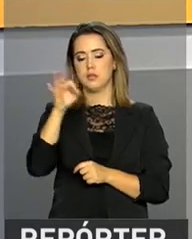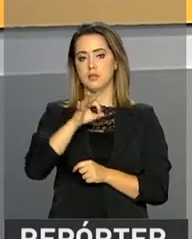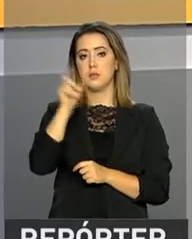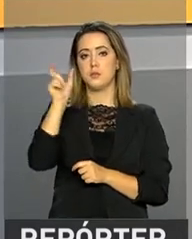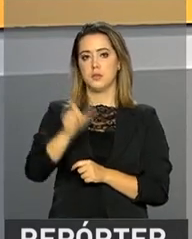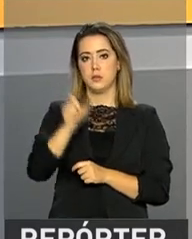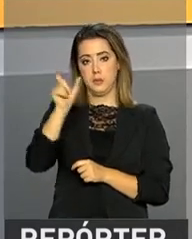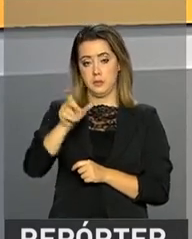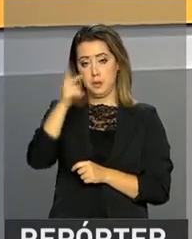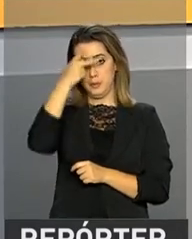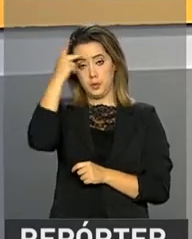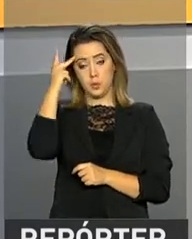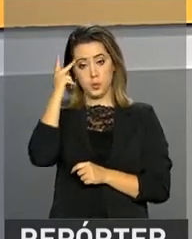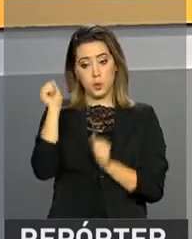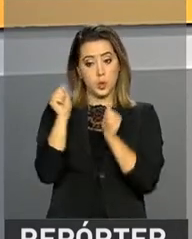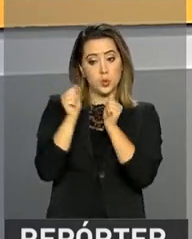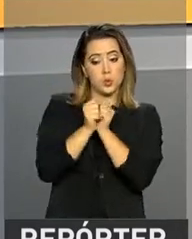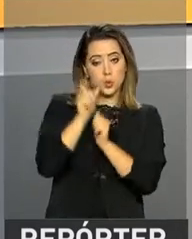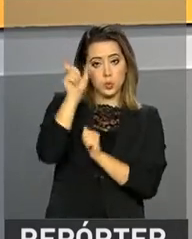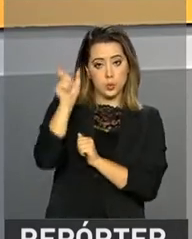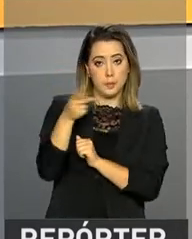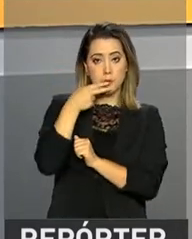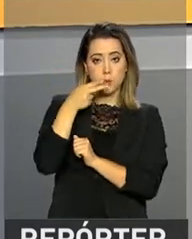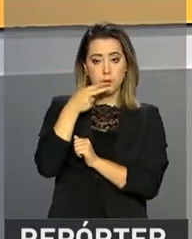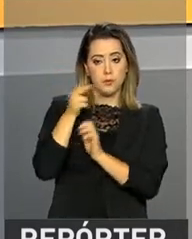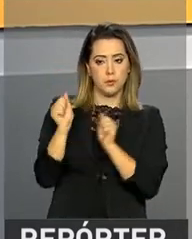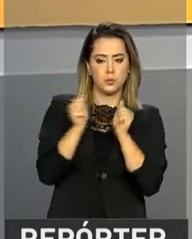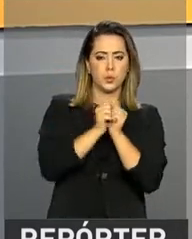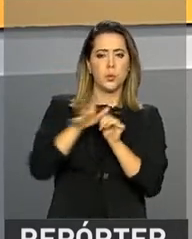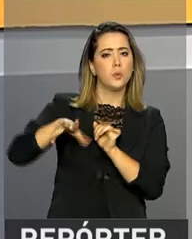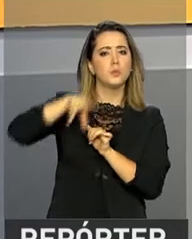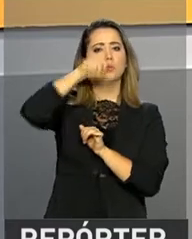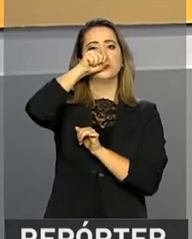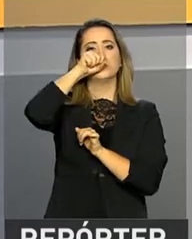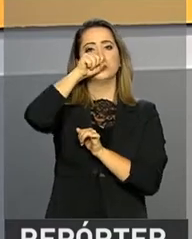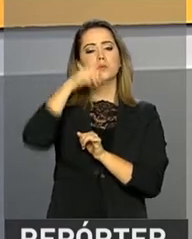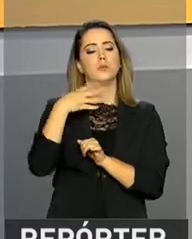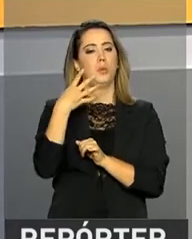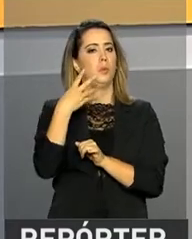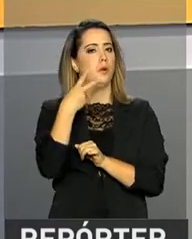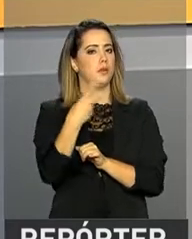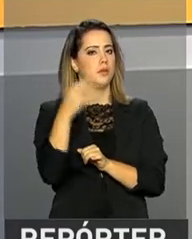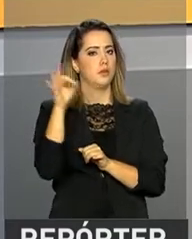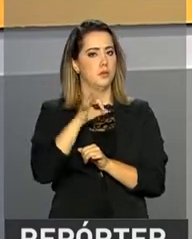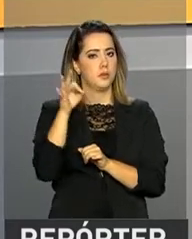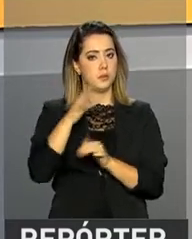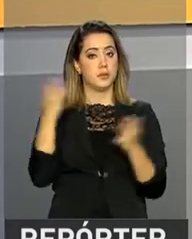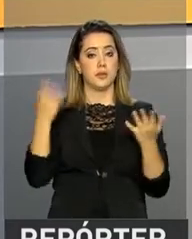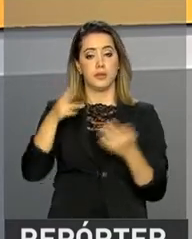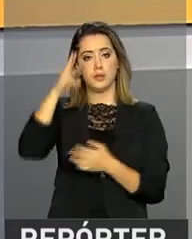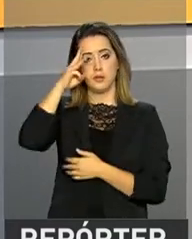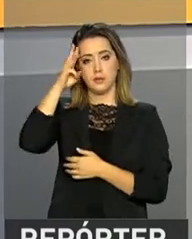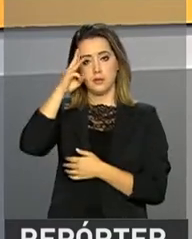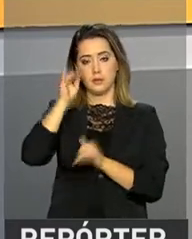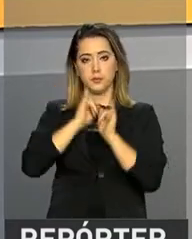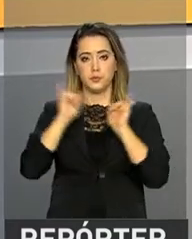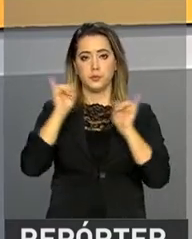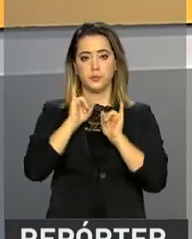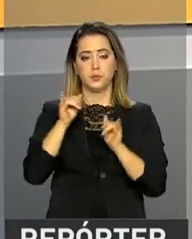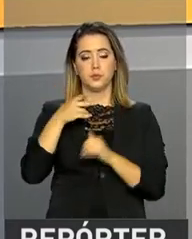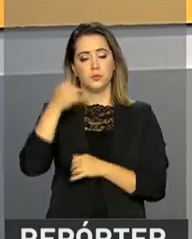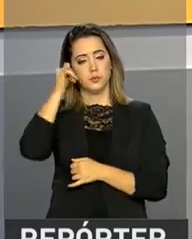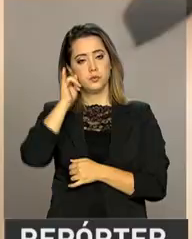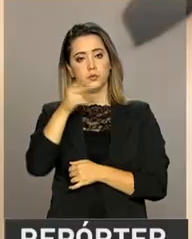fumantes passivos em 42%. Os dados foram divulgados nesta terça-feira, Dia Nacional de Combate ao